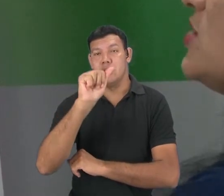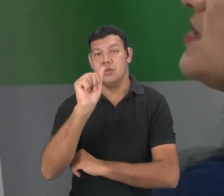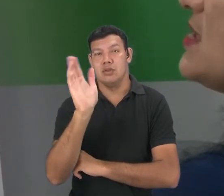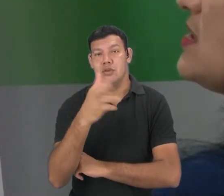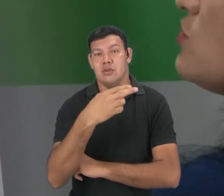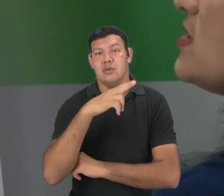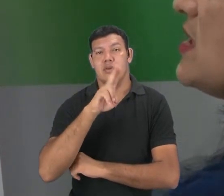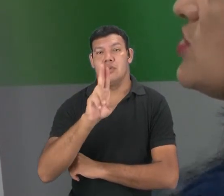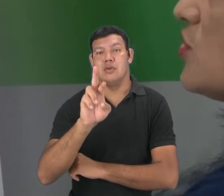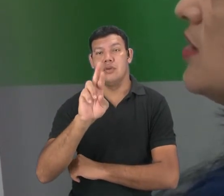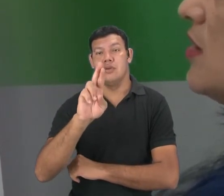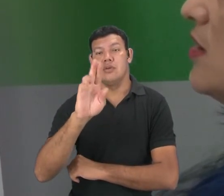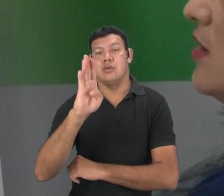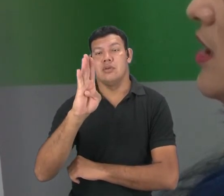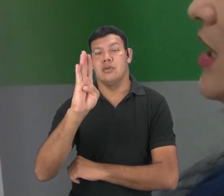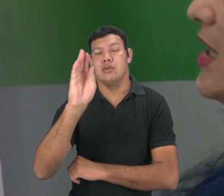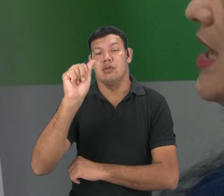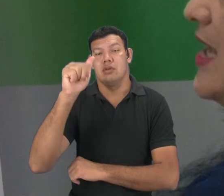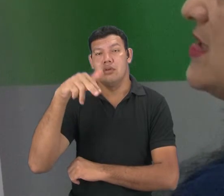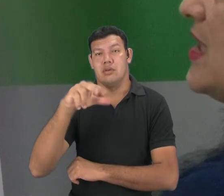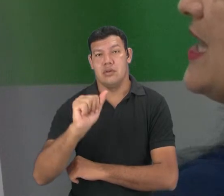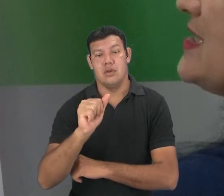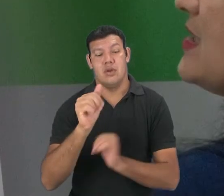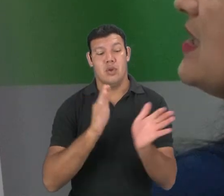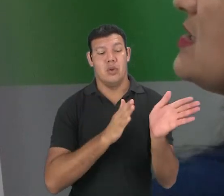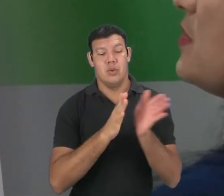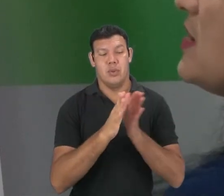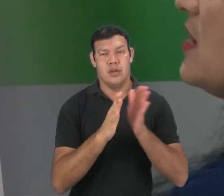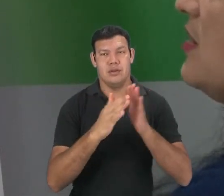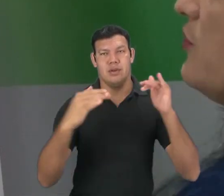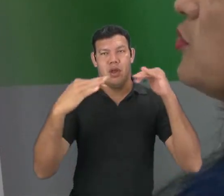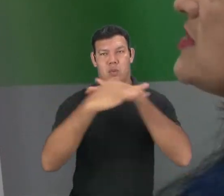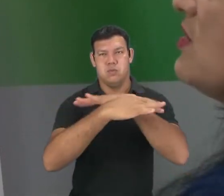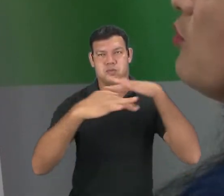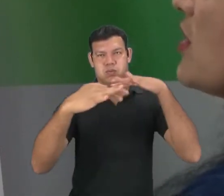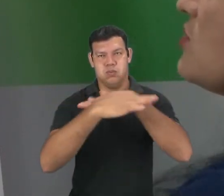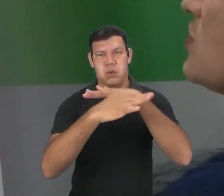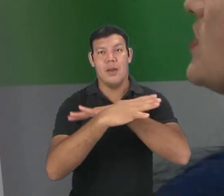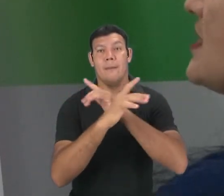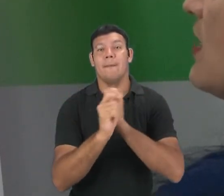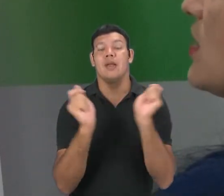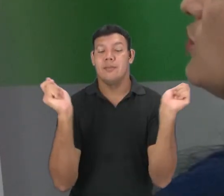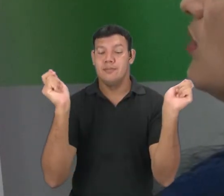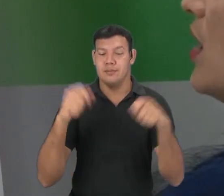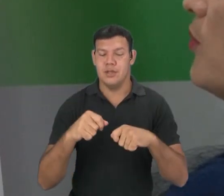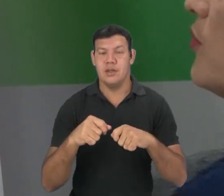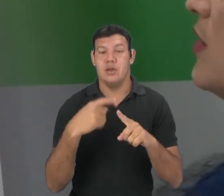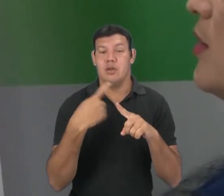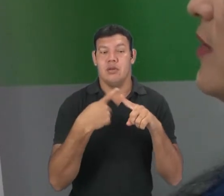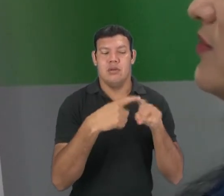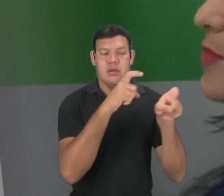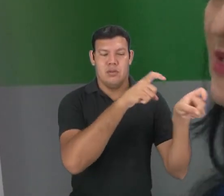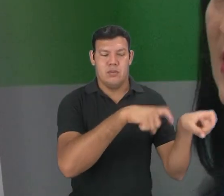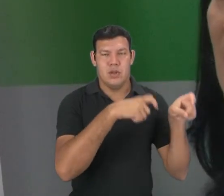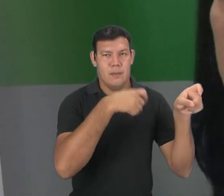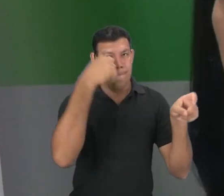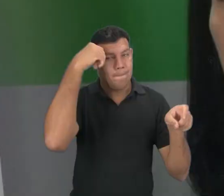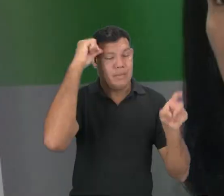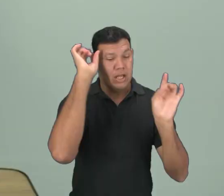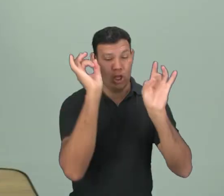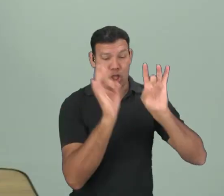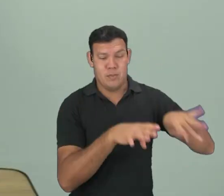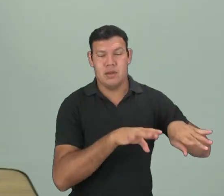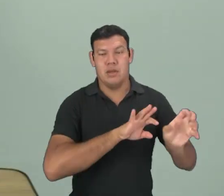de urbanização, ou seja, esse crescimento aqui ele foi possível porque as pessoas saíram aqui do campo para vir para a